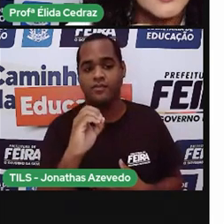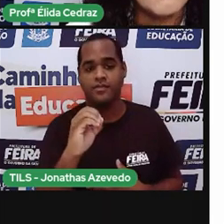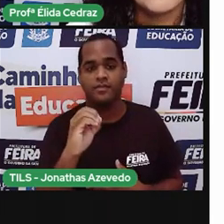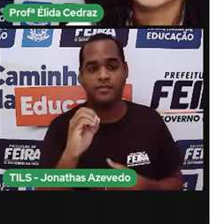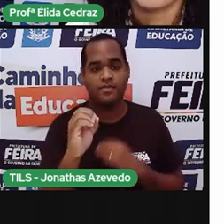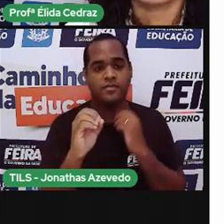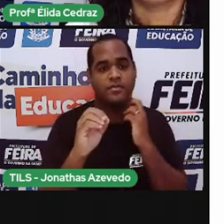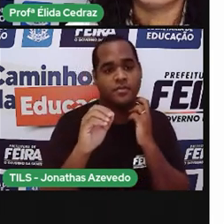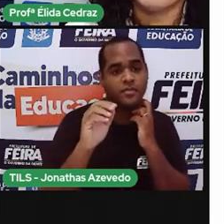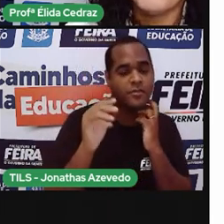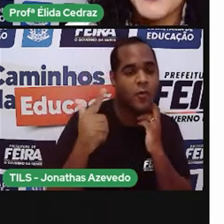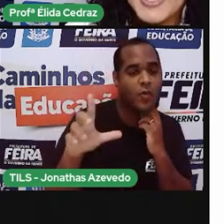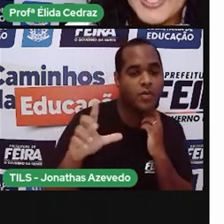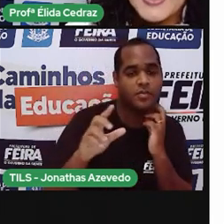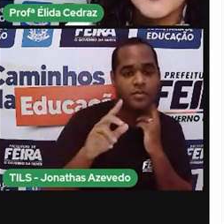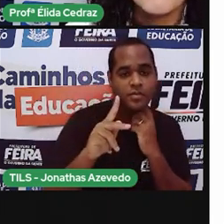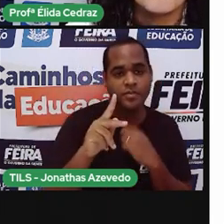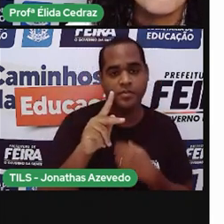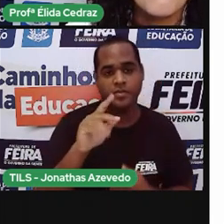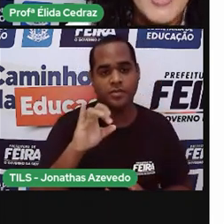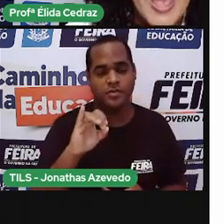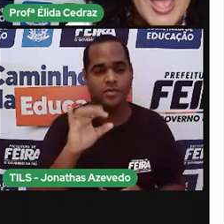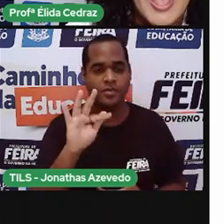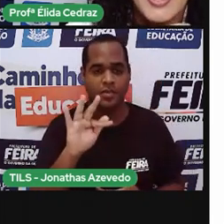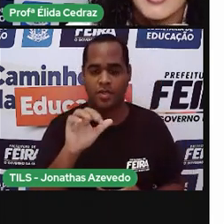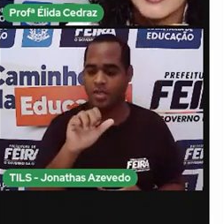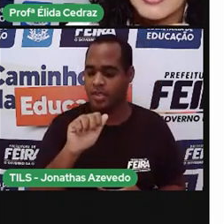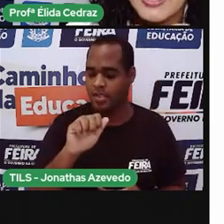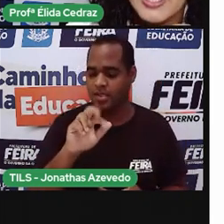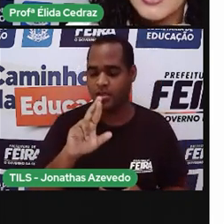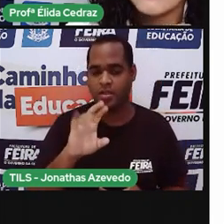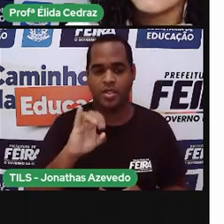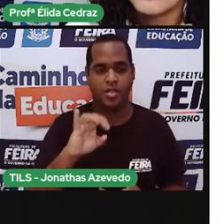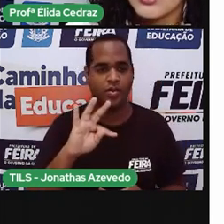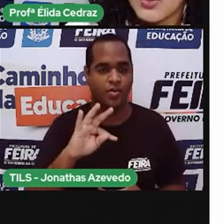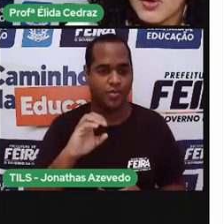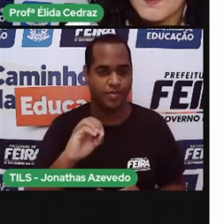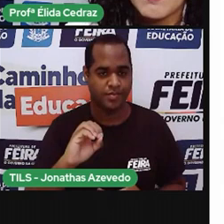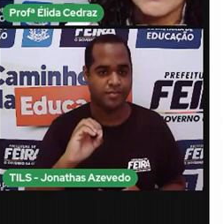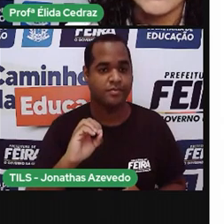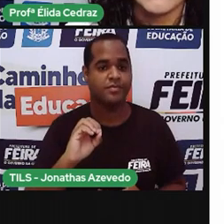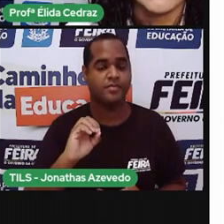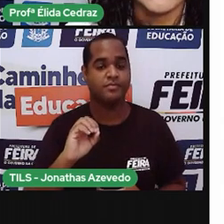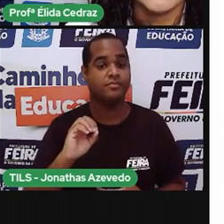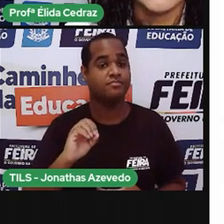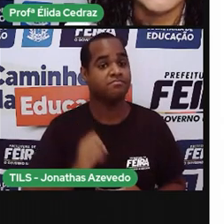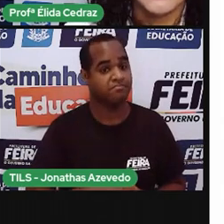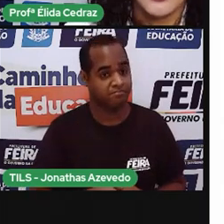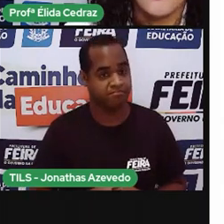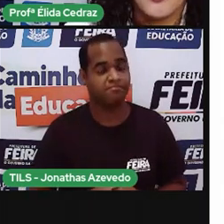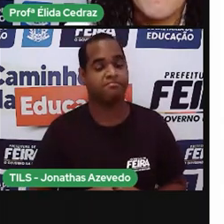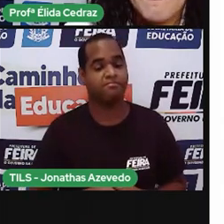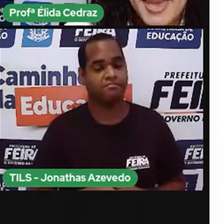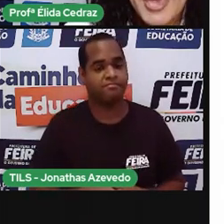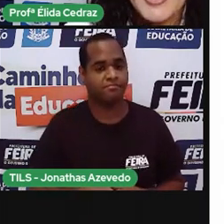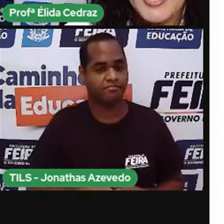e temos pipa Party to go